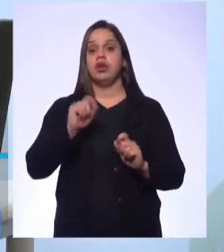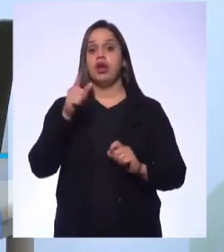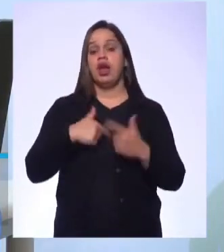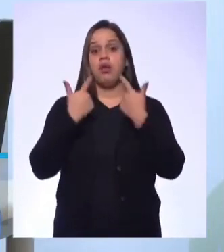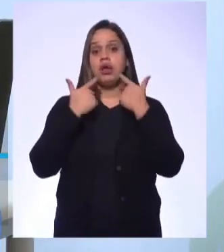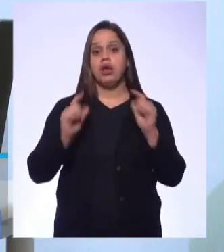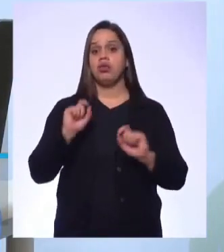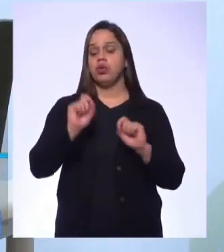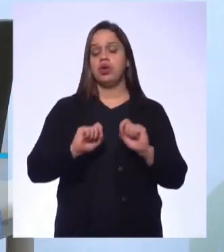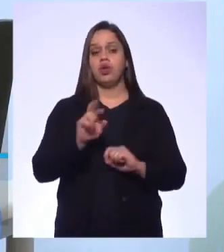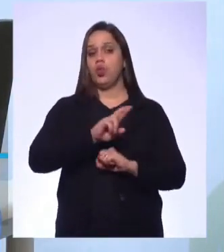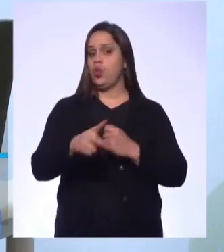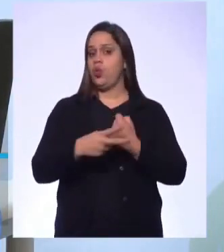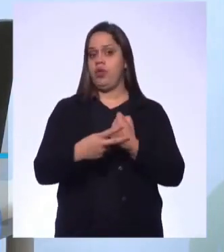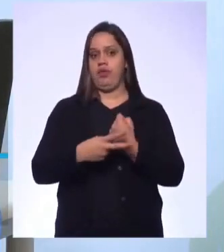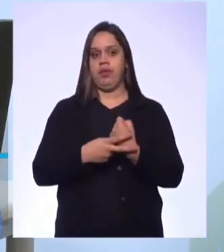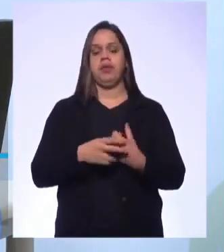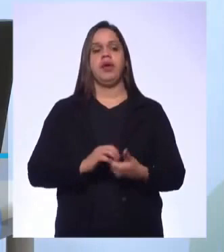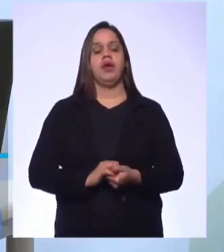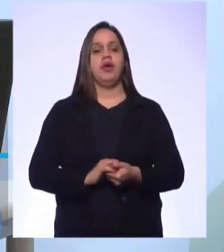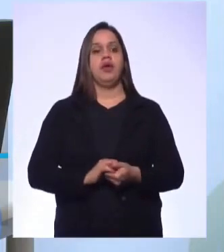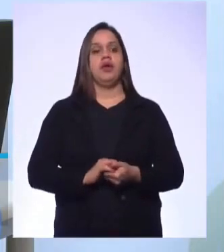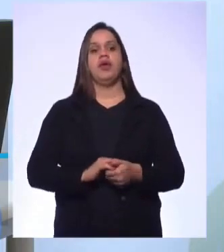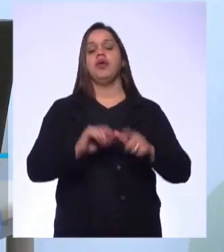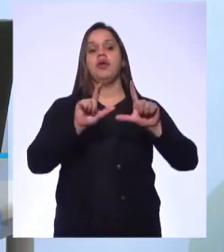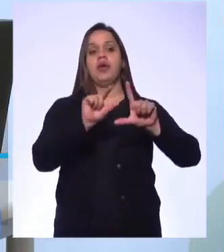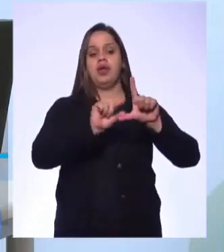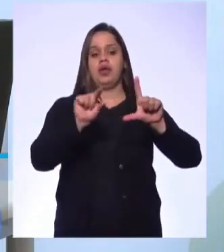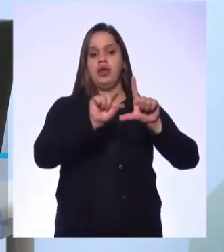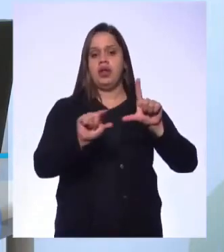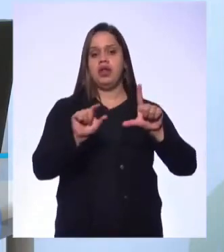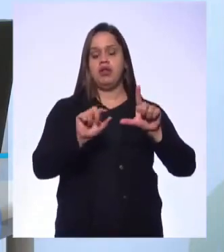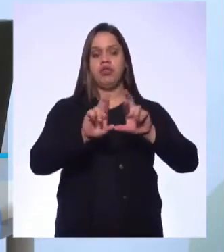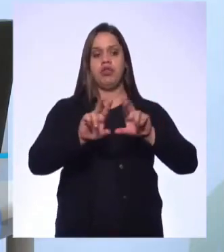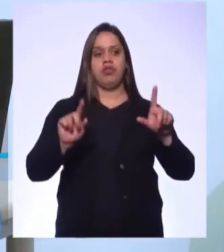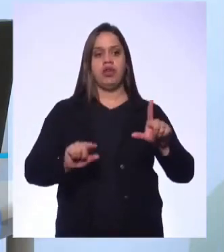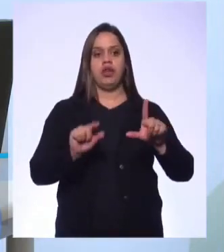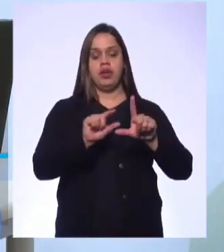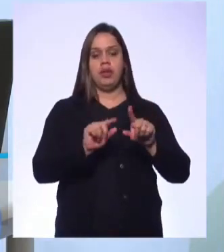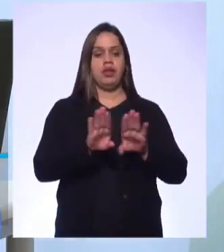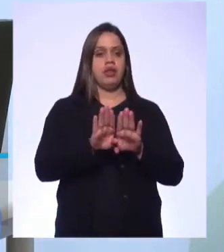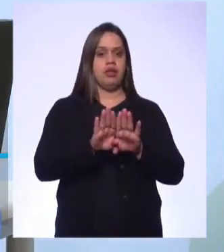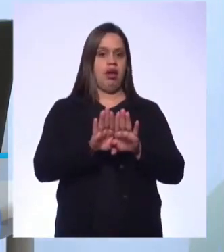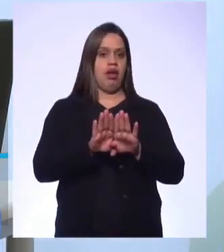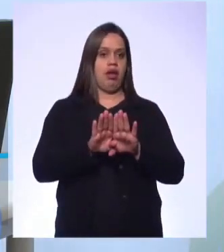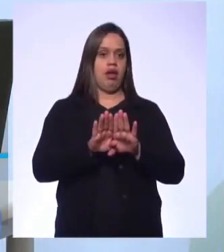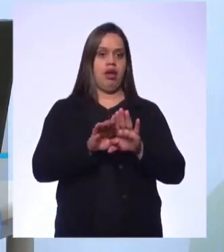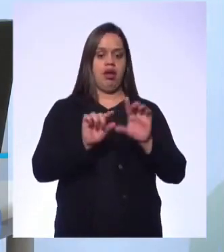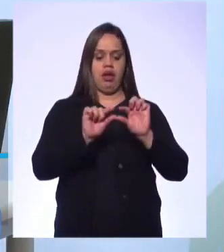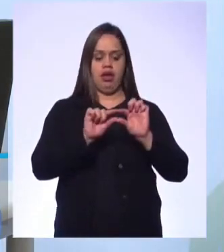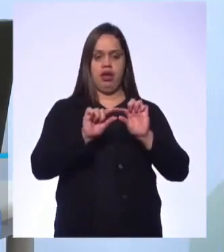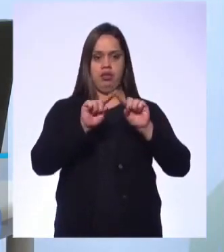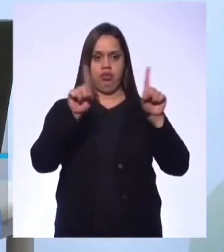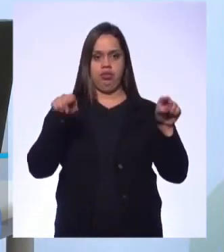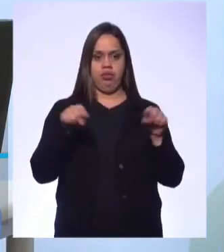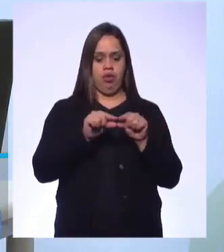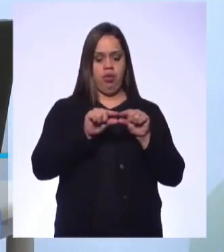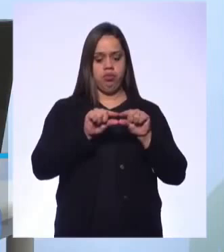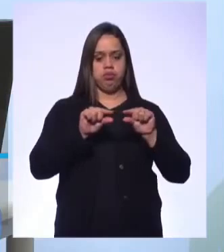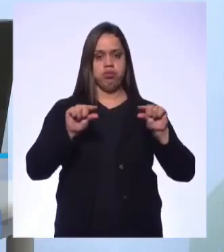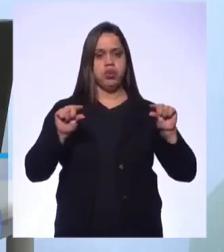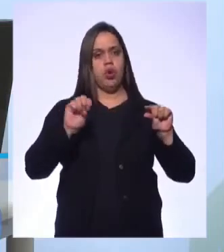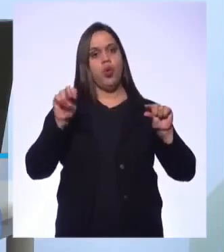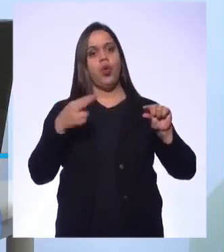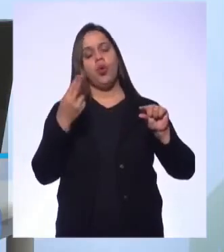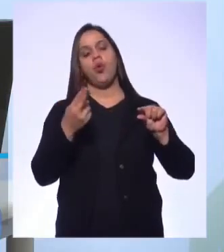linguagem não verbal, tá bom, meus amores? A legenda, ela vem até a parte, embaixo, às vezes numa plaquinha, ou embaixo do quadro, ou